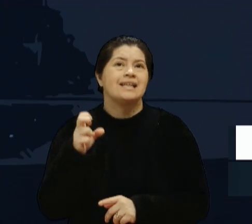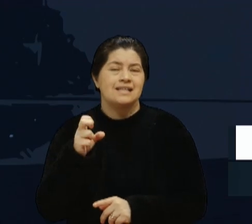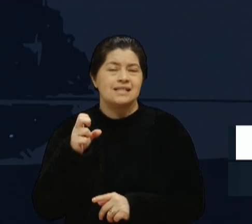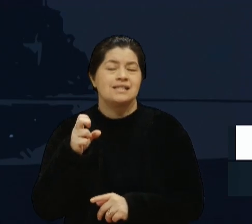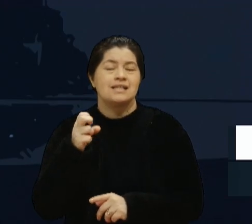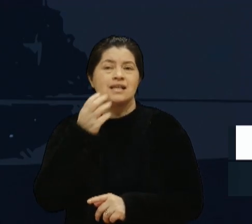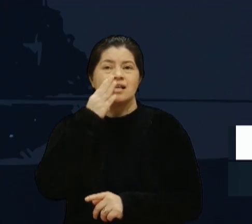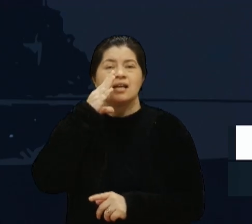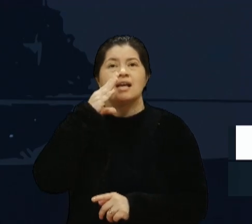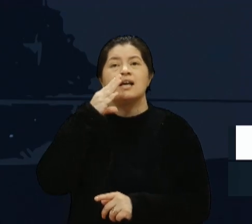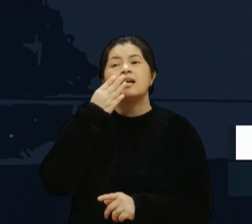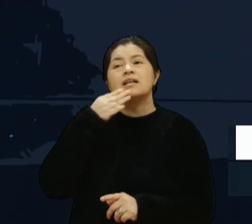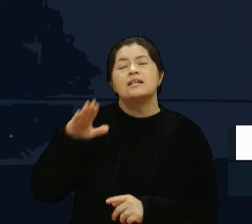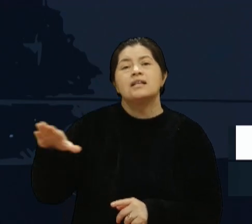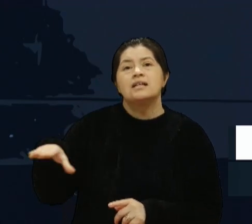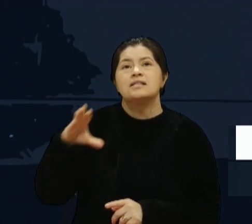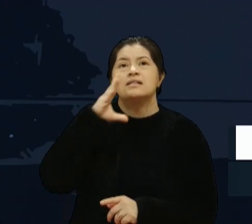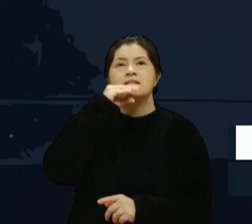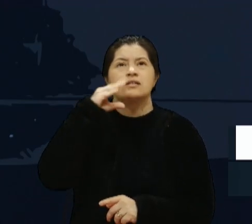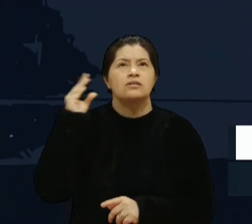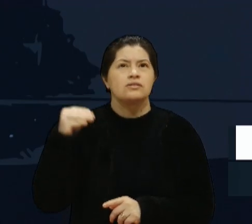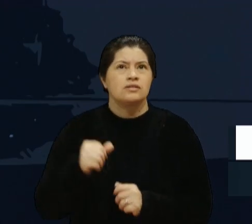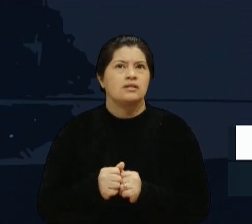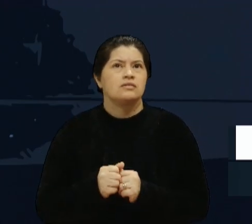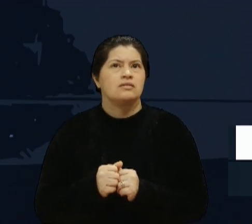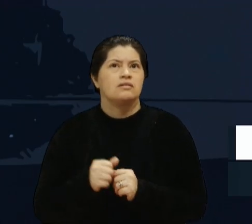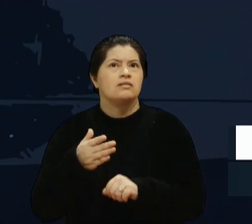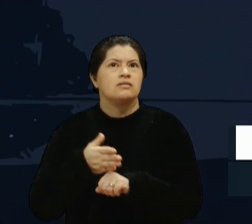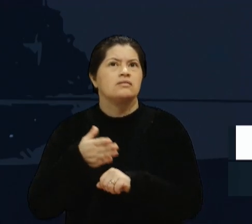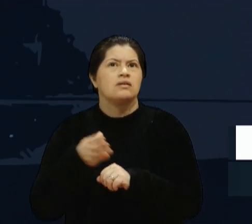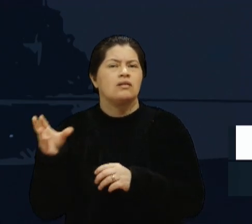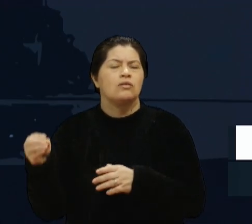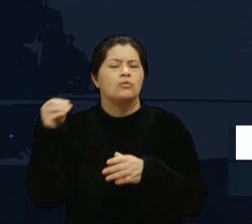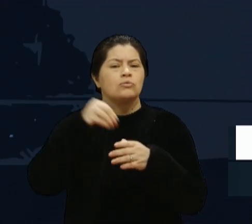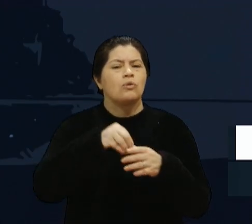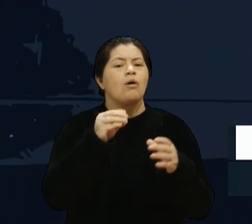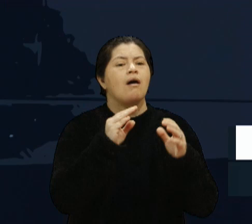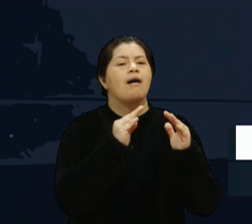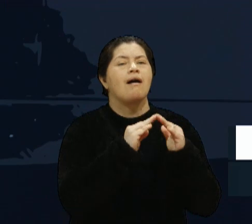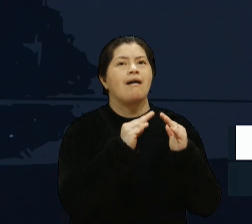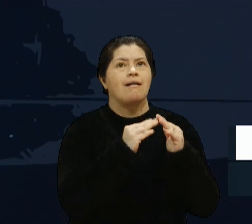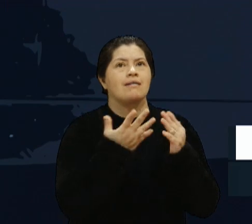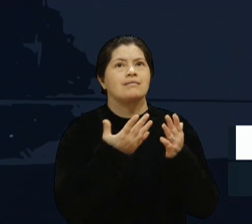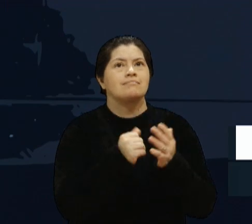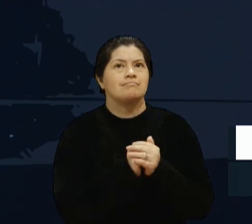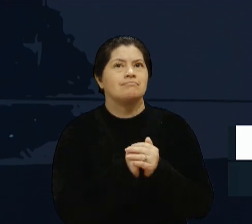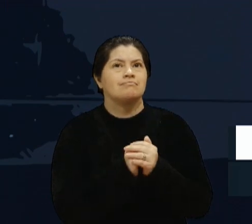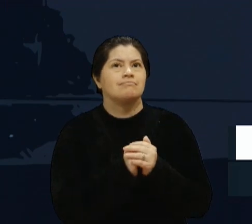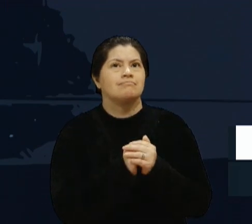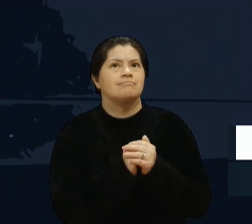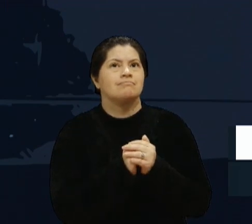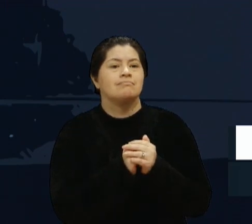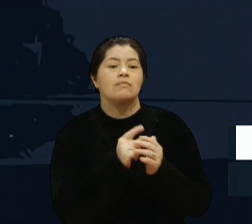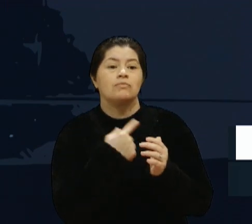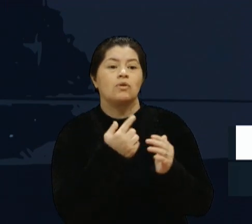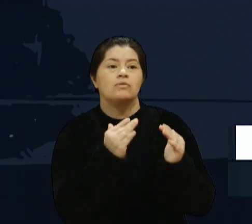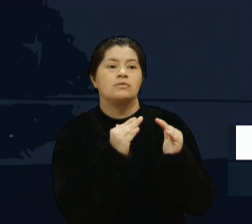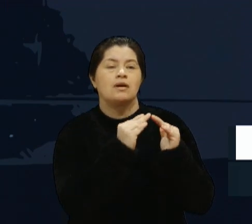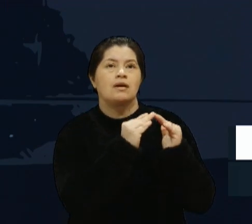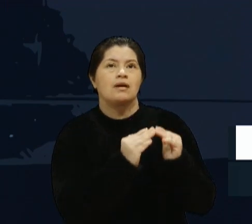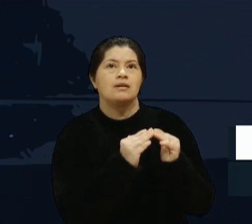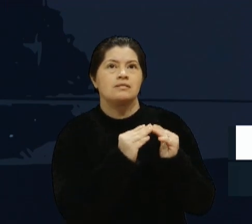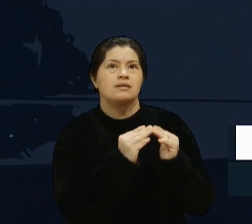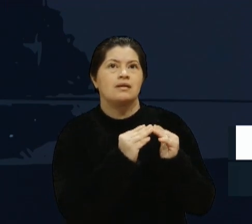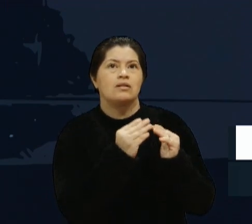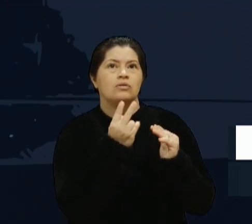adolescentes, judicialmente, e tivemos que colocar nas nossas casas, logicamente nas nossas, aquelas duas